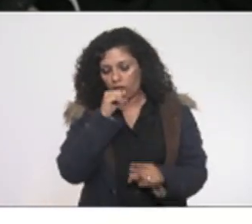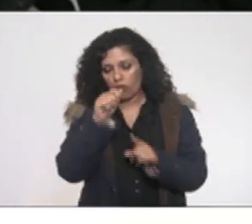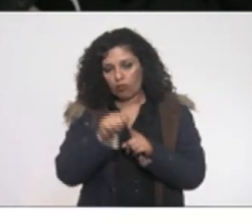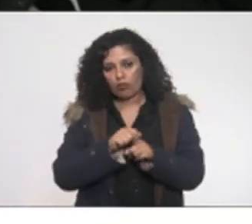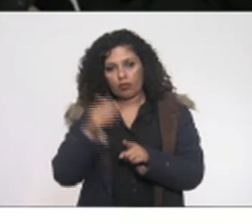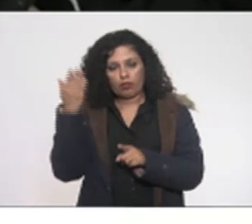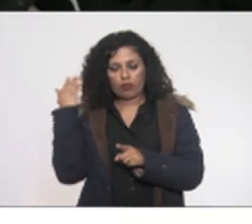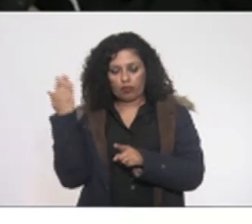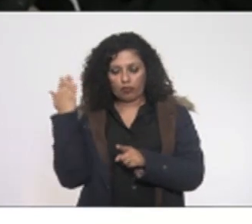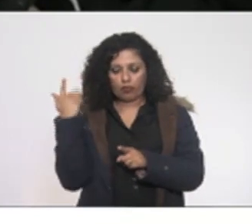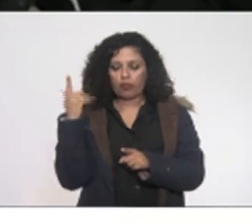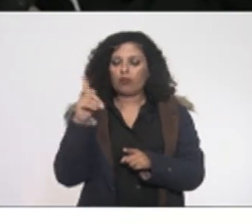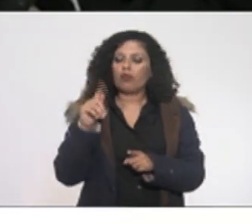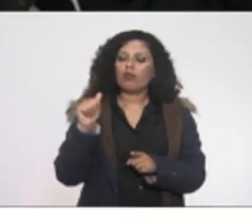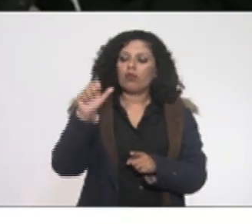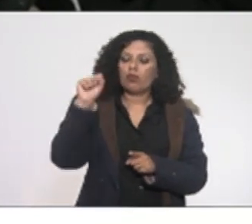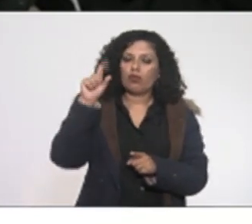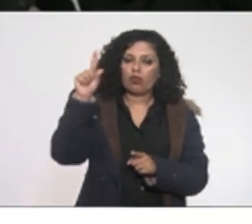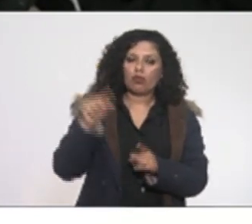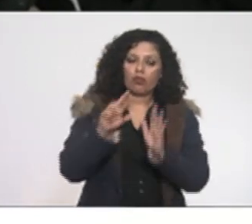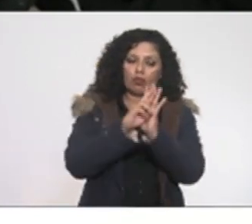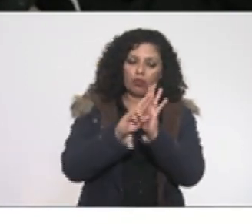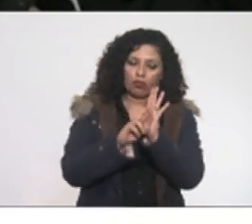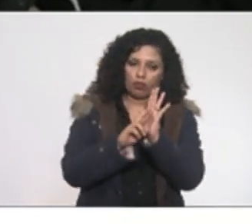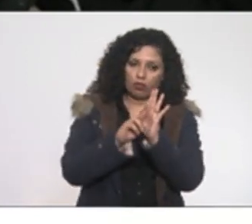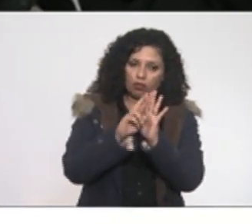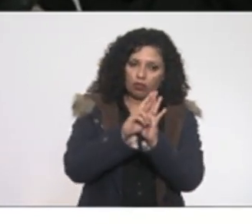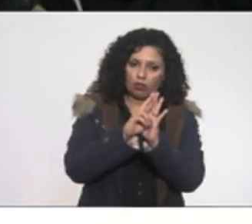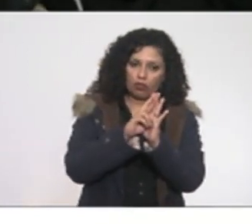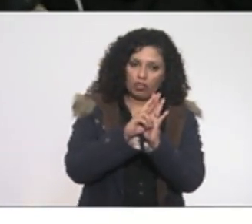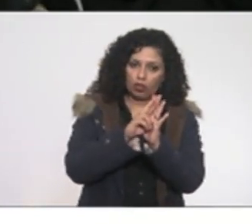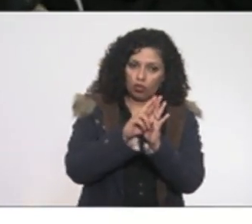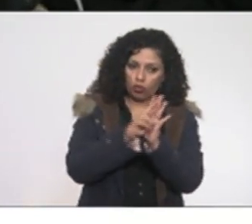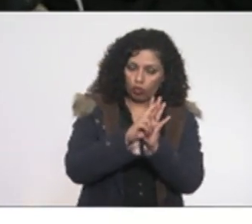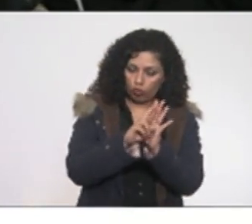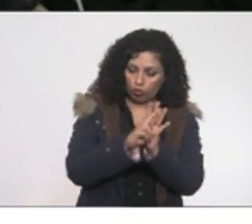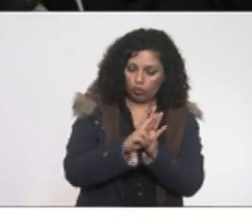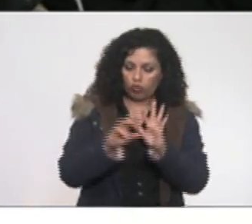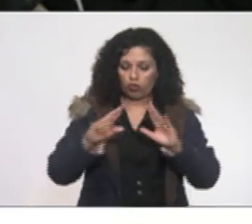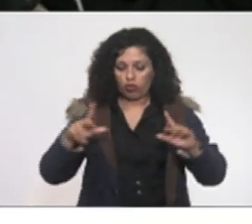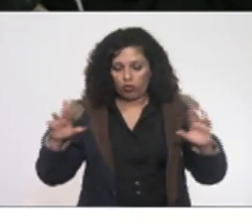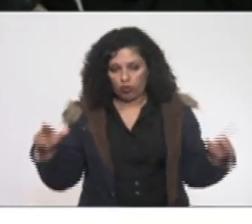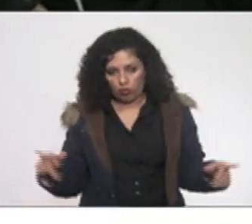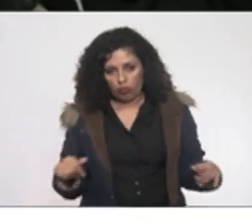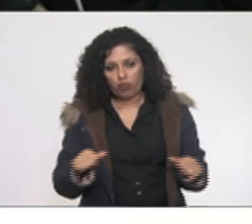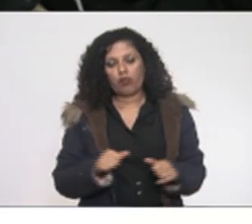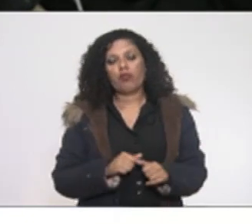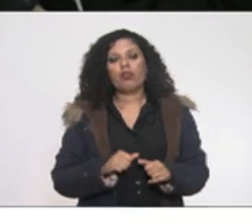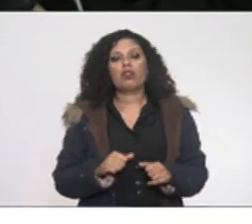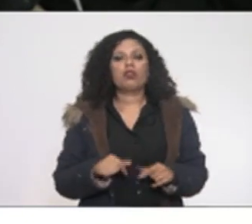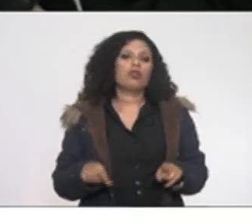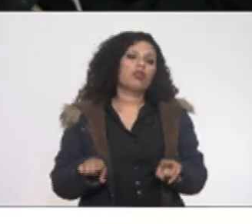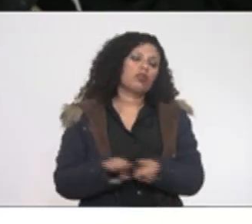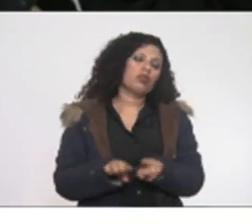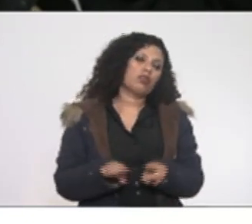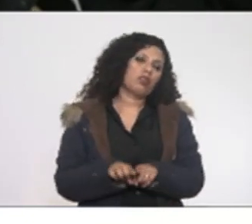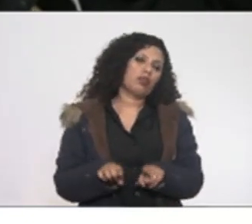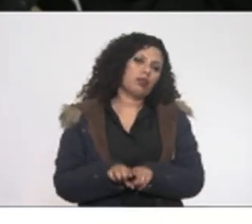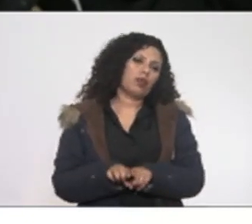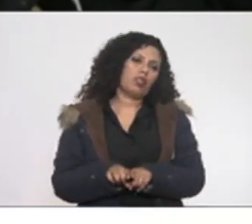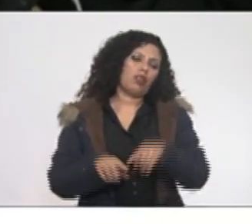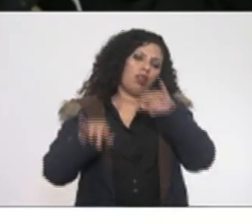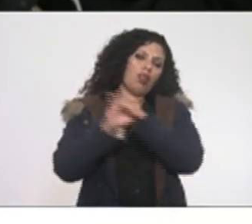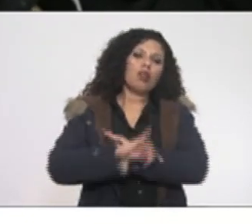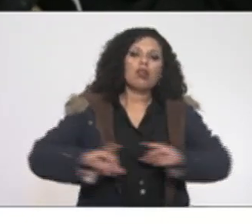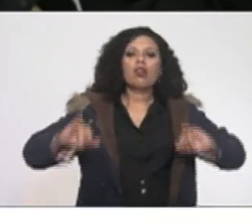passado, das resoluções de transparência, tanto do gás natural quanto dos combustíveis líquidos, quanto